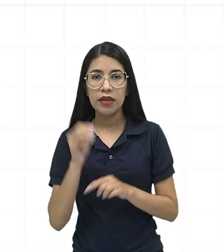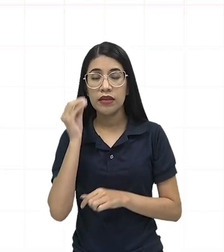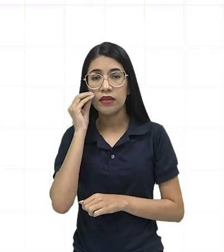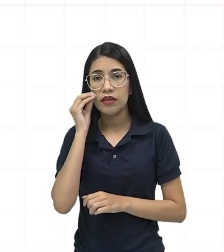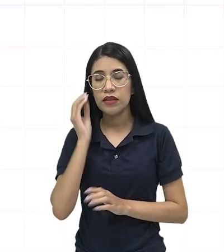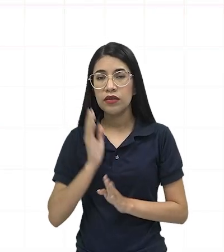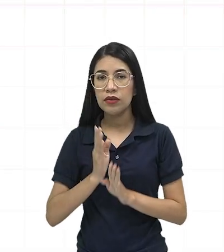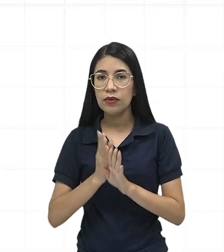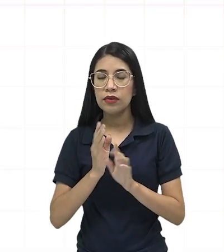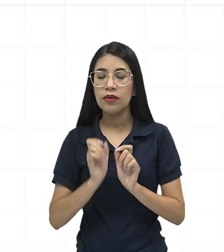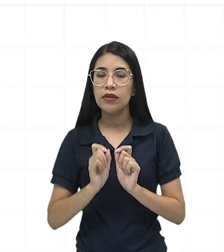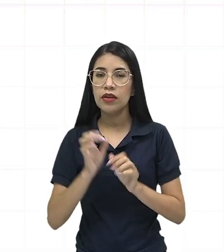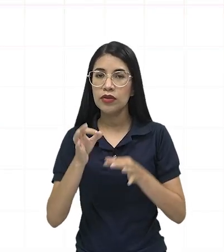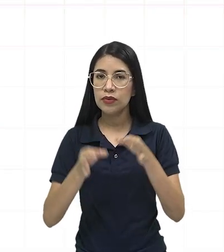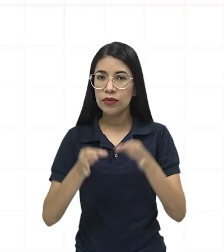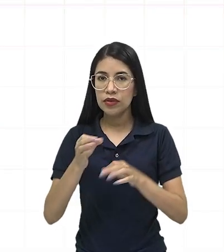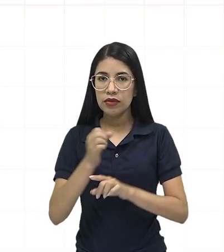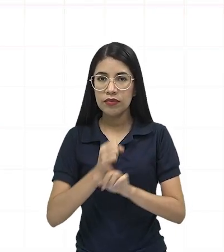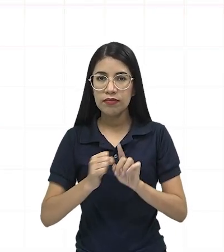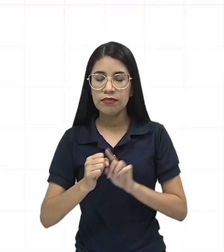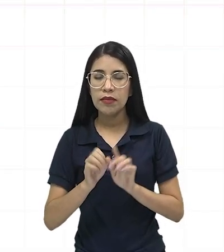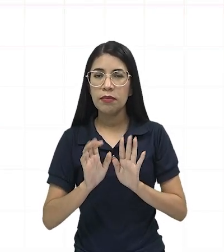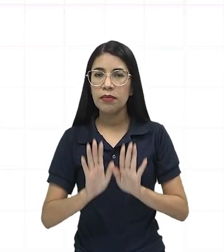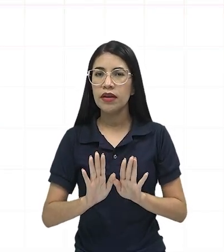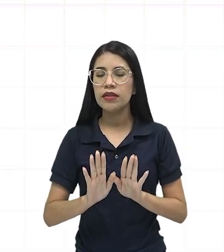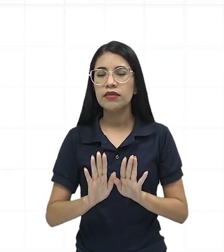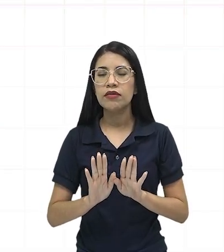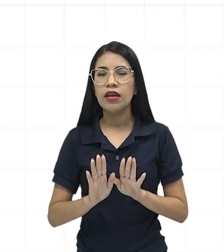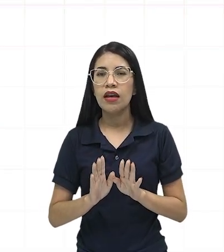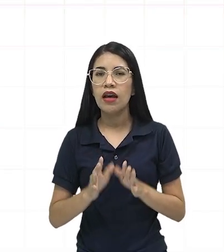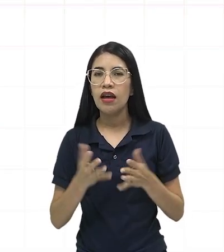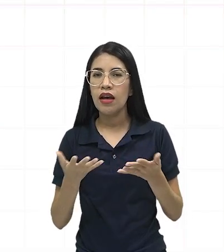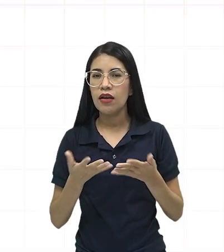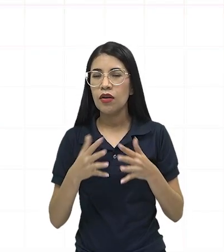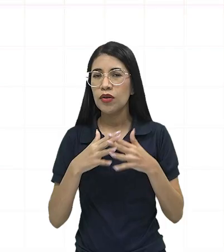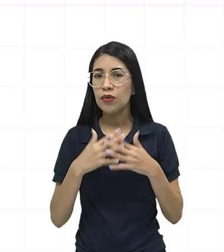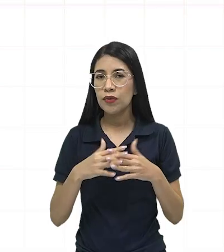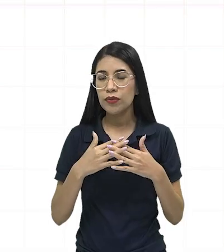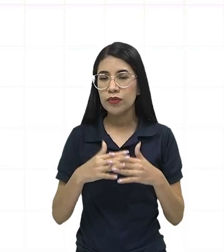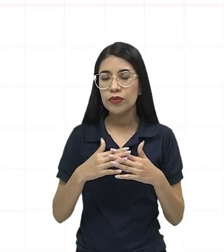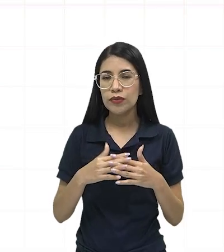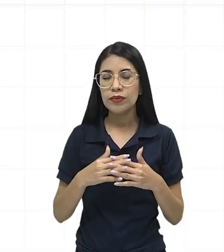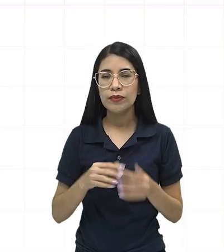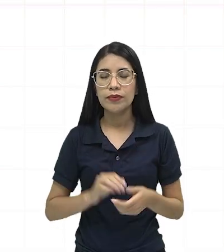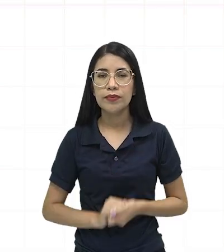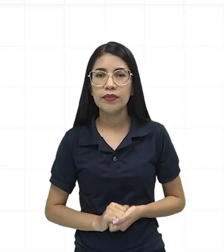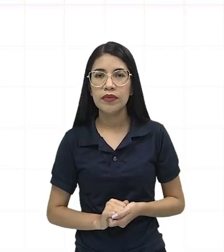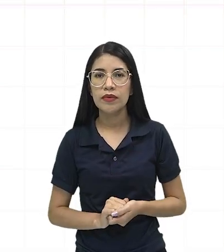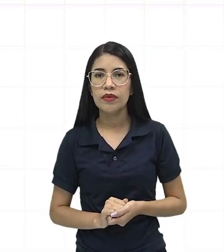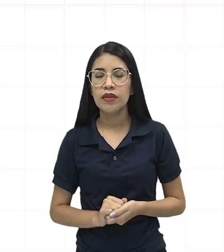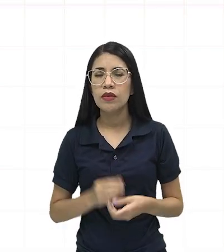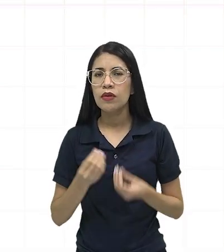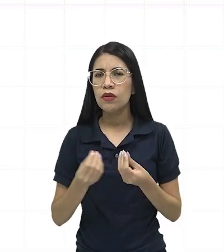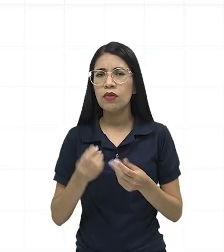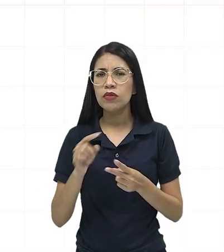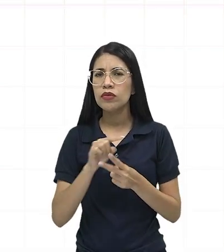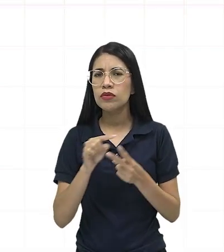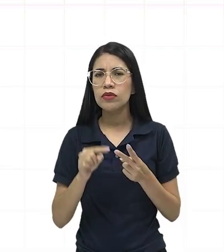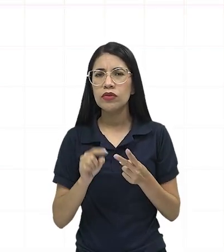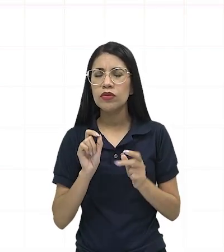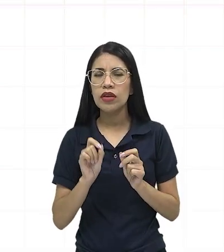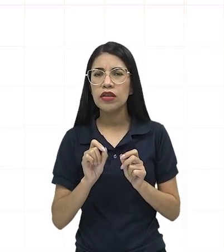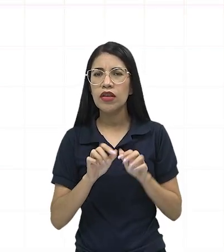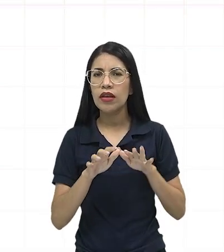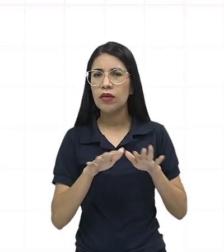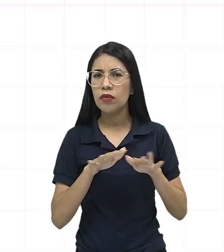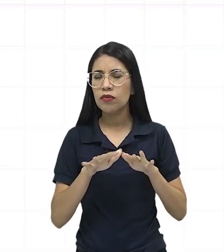pela justiça social. Pera aí, professor, pera aí, que agora o senhor está dando um nó na minha cabeça. Ambos, como assim ambos? Eles não são